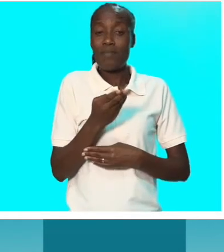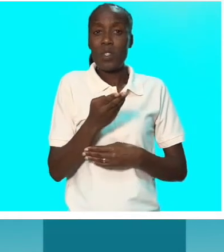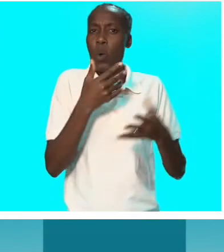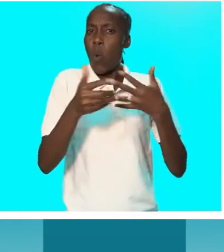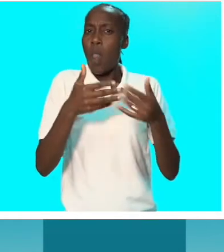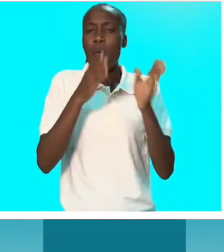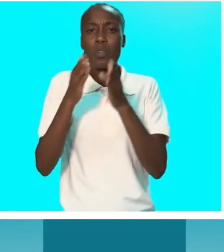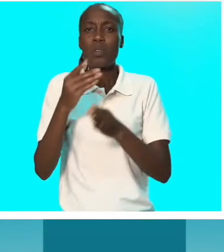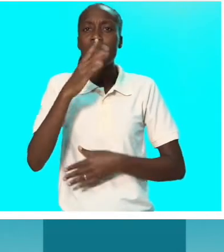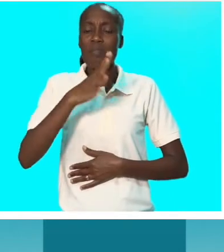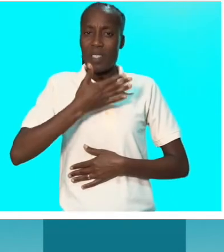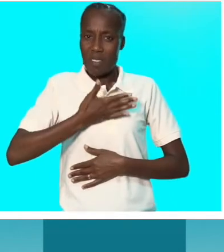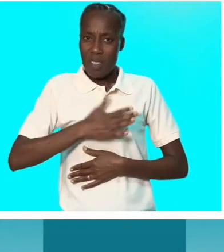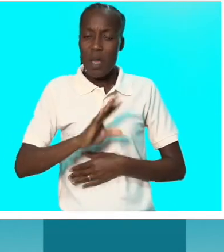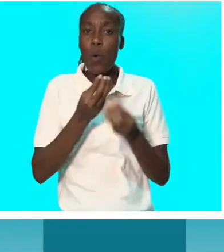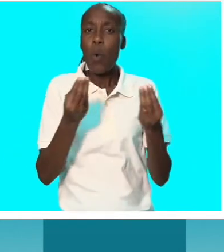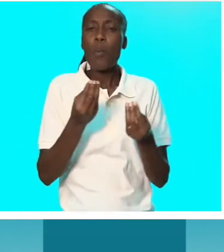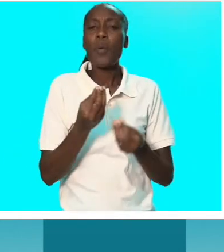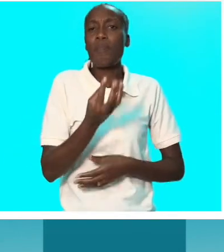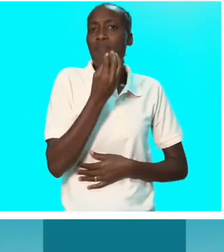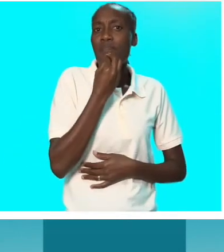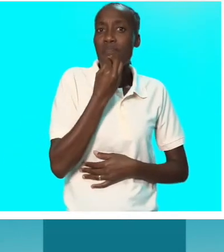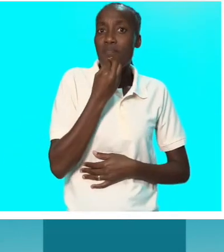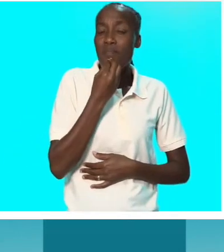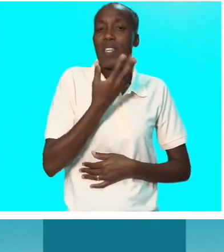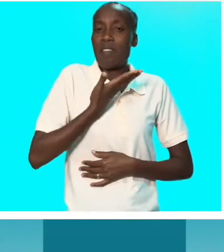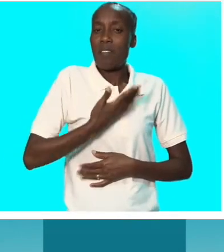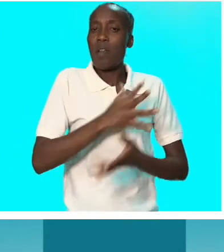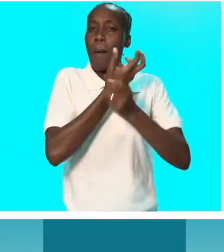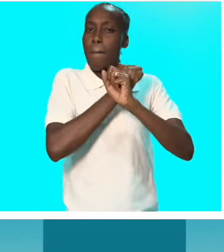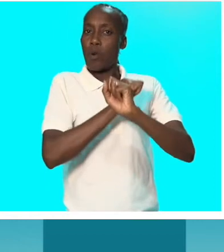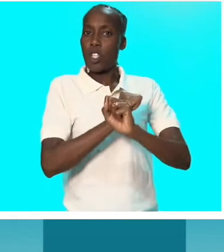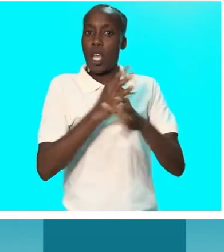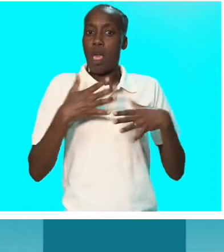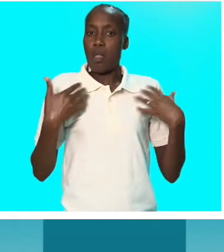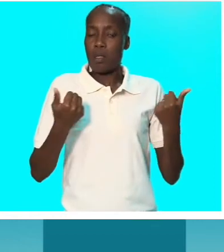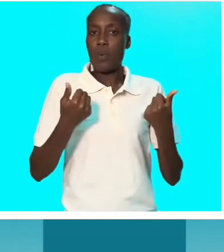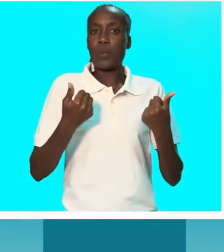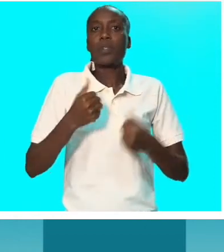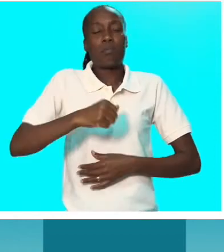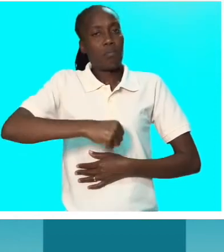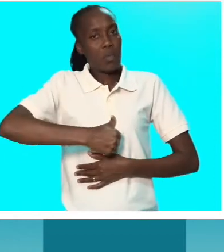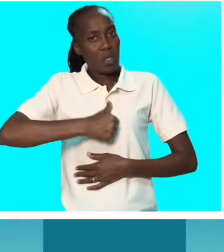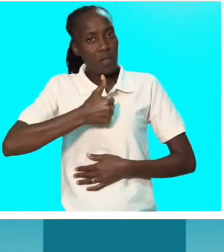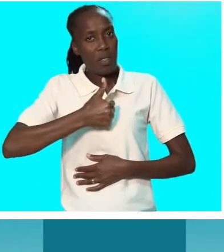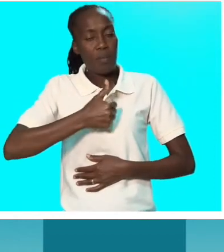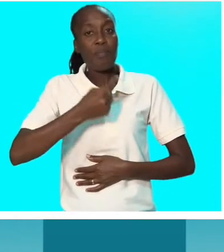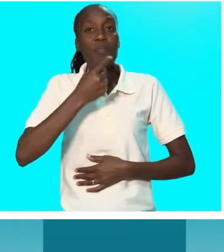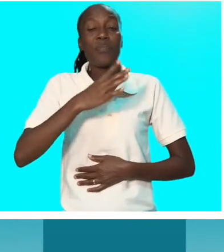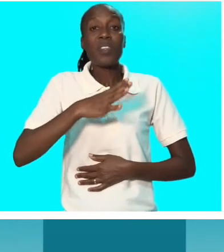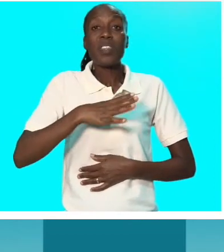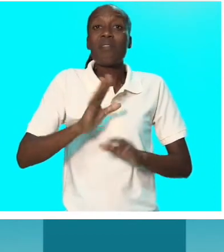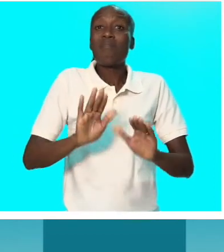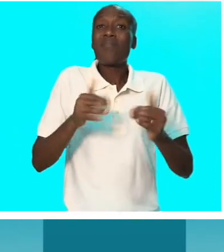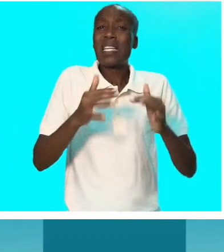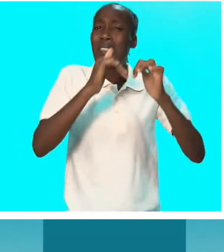de qualquer indivíduo que queira, através da alimentação, proteger a sua saúde. Não tem